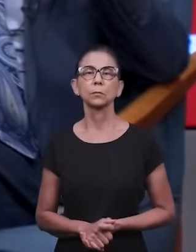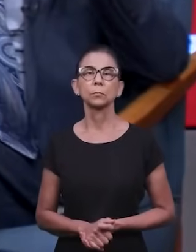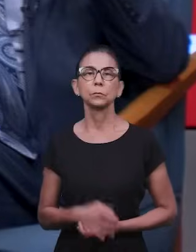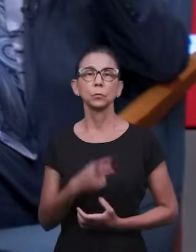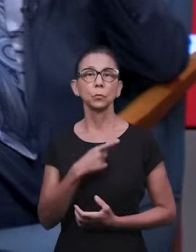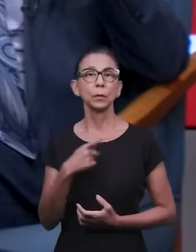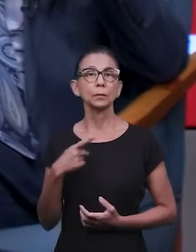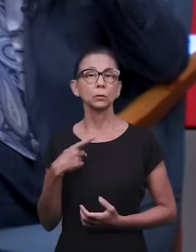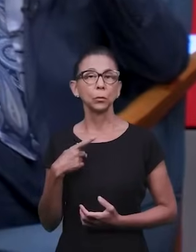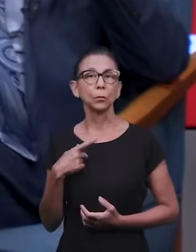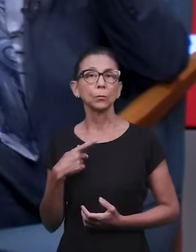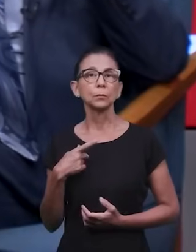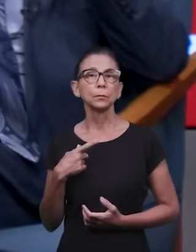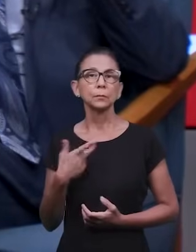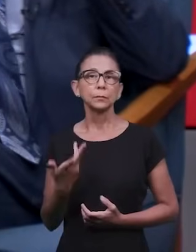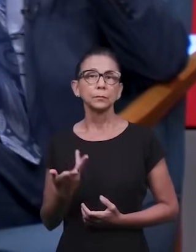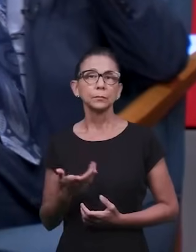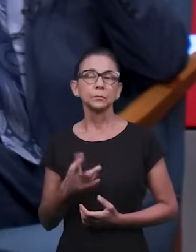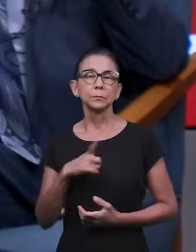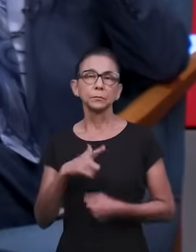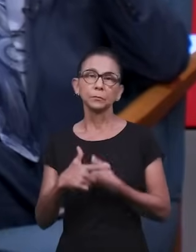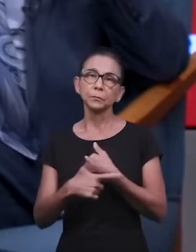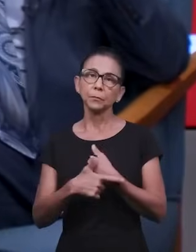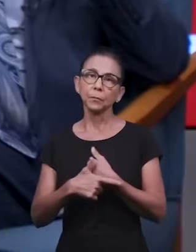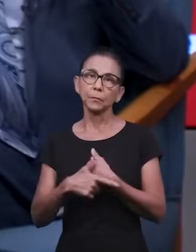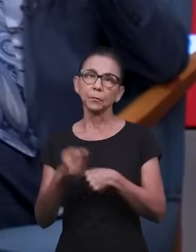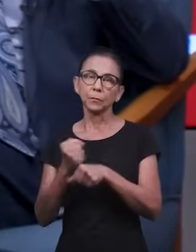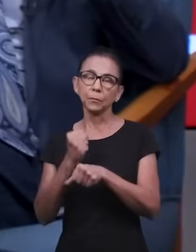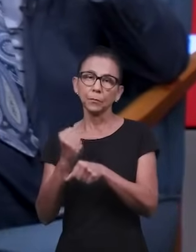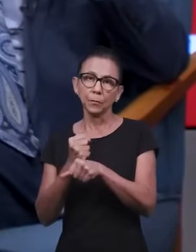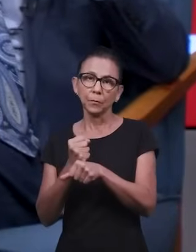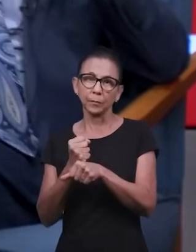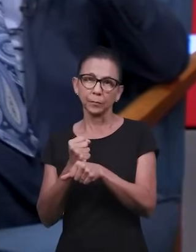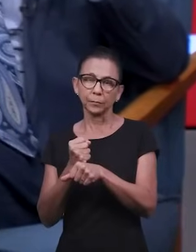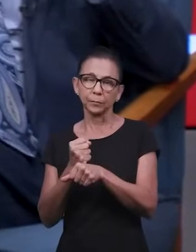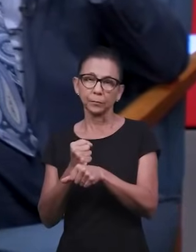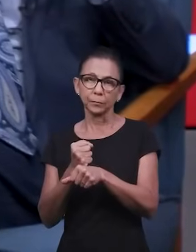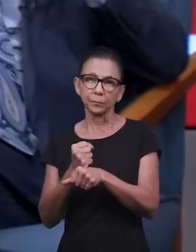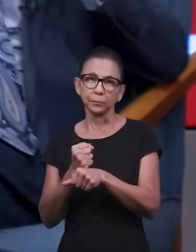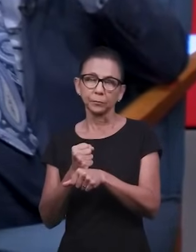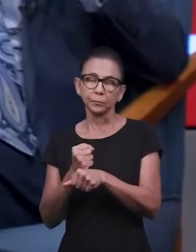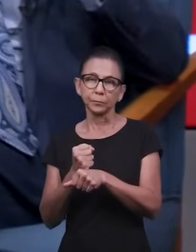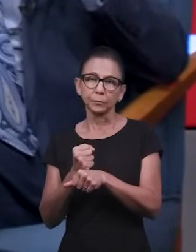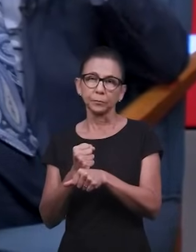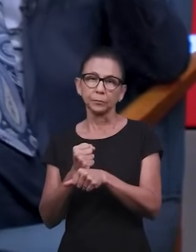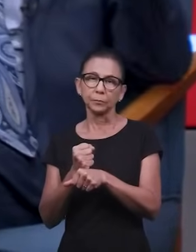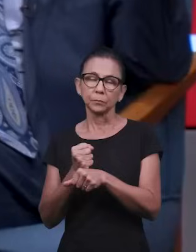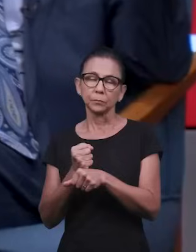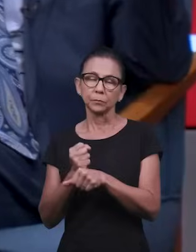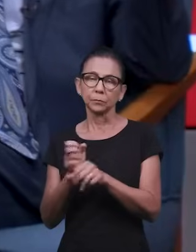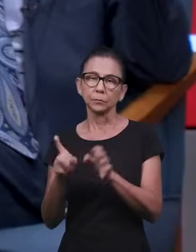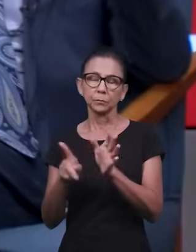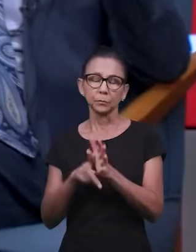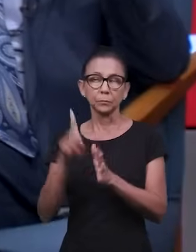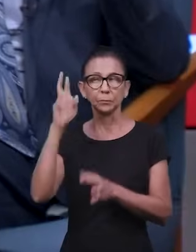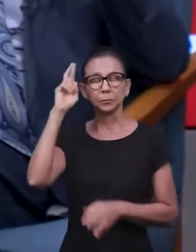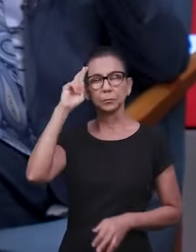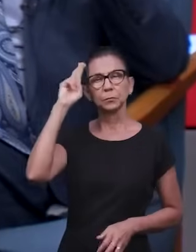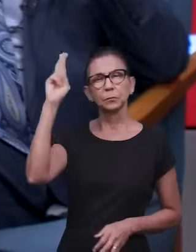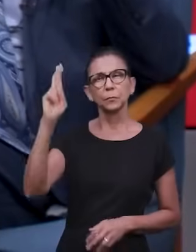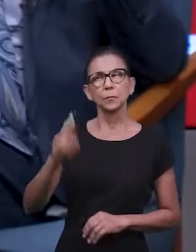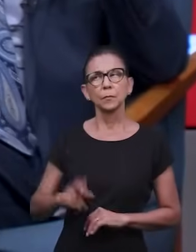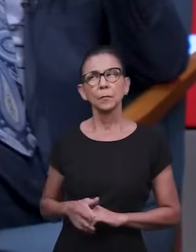o Espírito Santo quer realizar tem função então para entender isso nós vamos pegar já nos Evangelhos